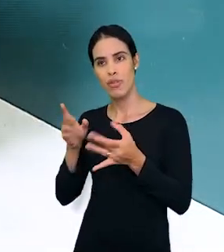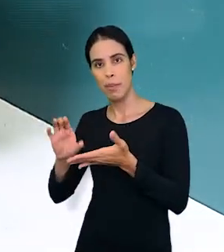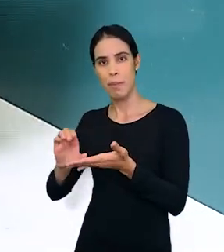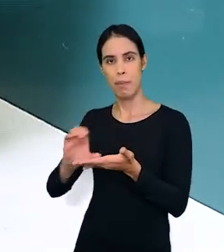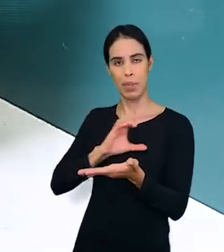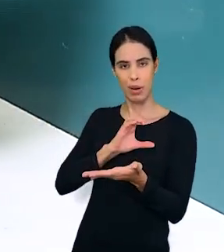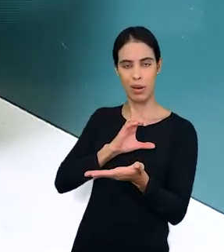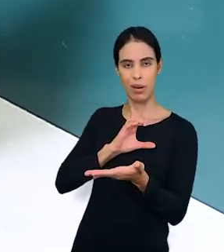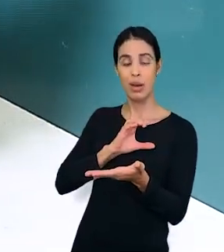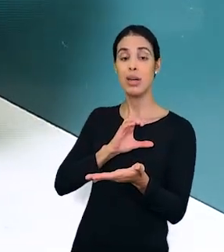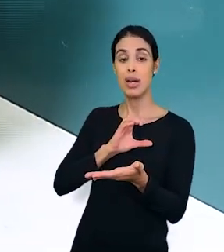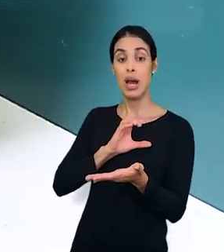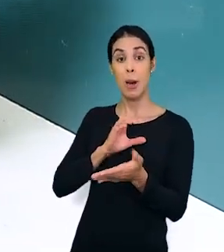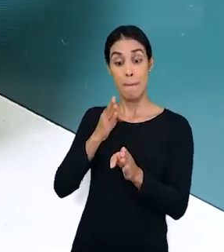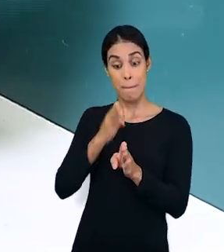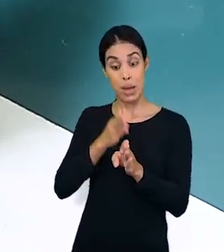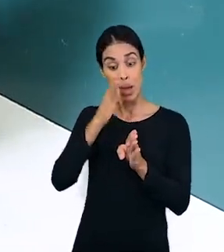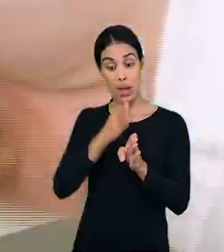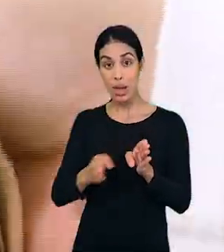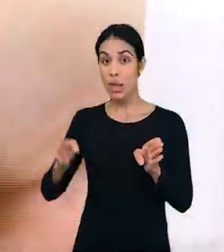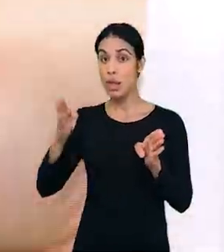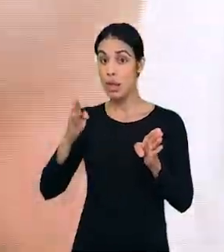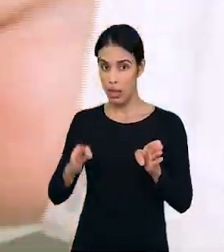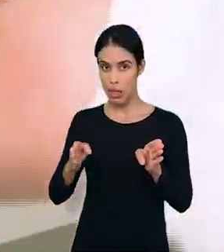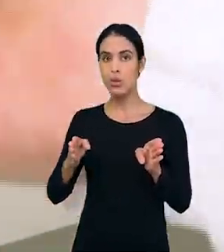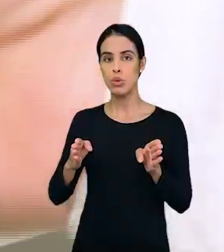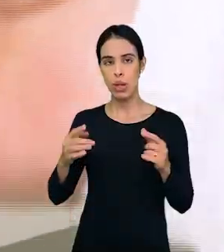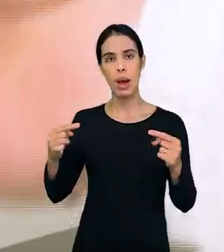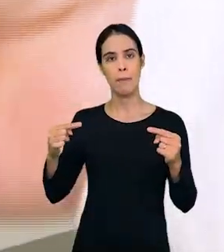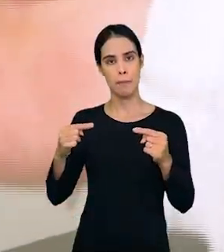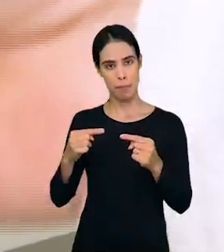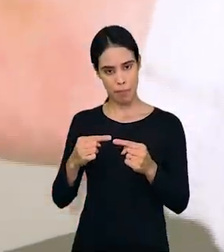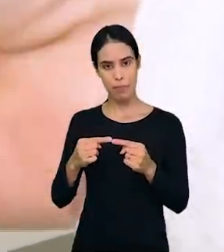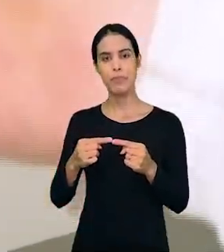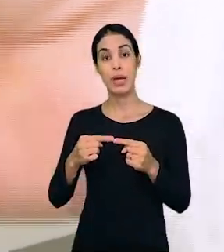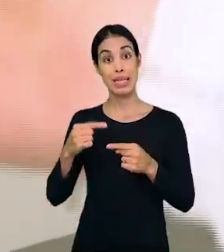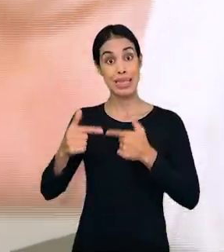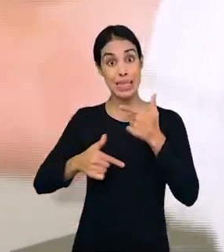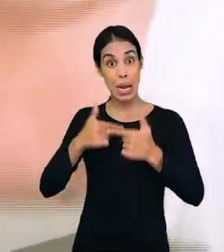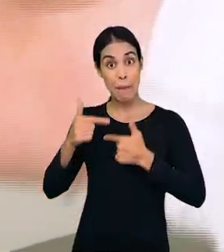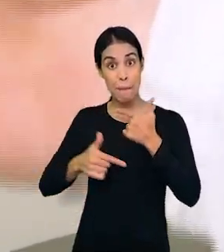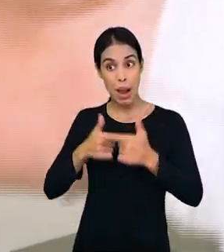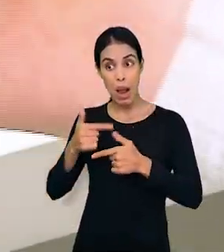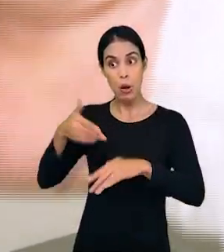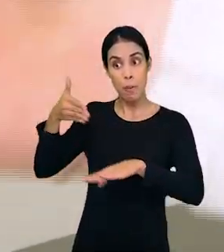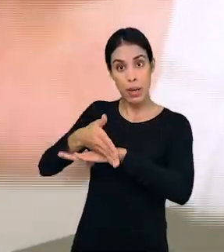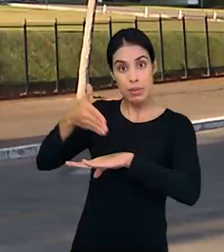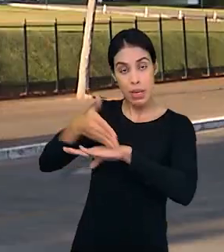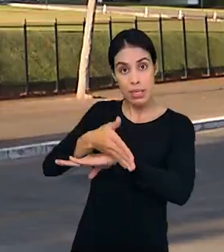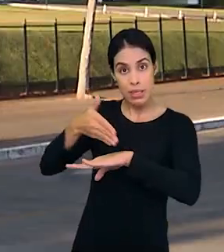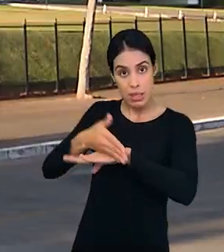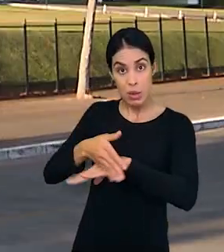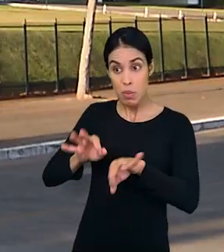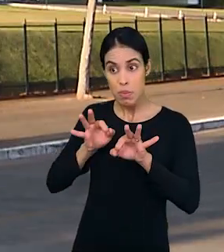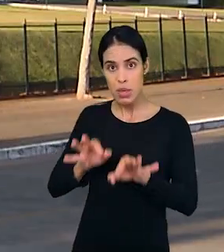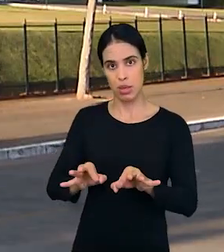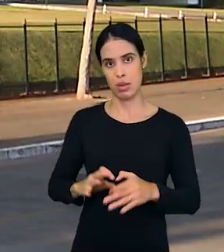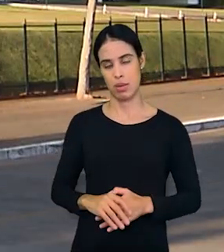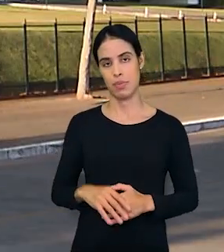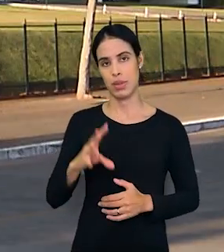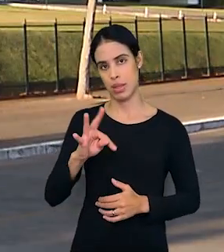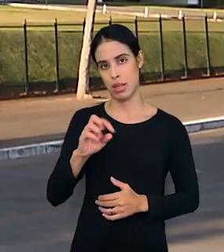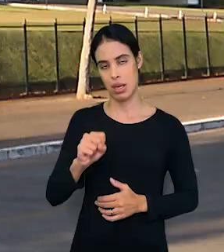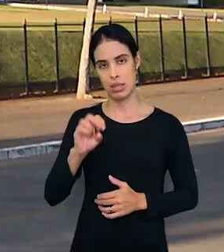gratificação. Isso porque a contagem só seria válida para o tempo correspondente à função na ativa. O caso chegou